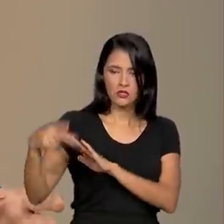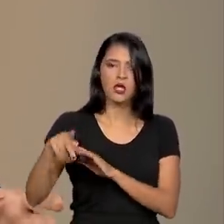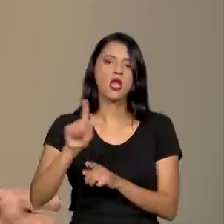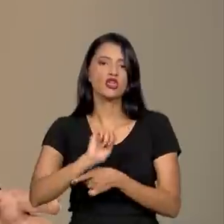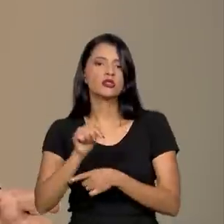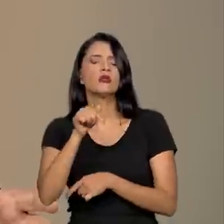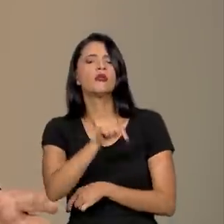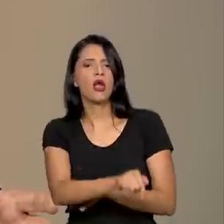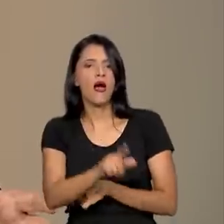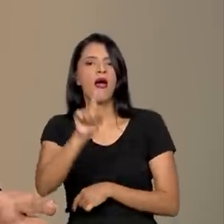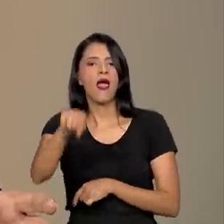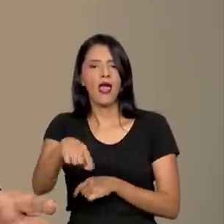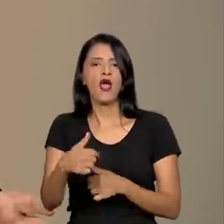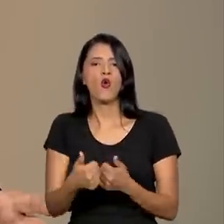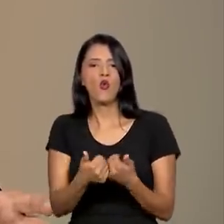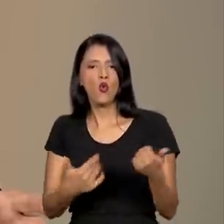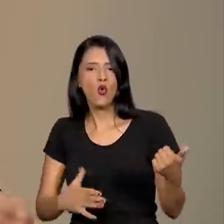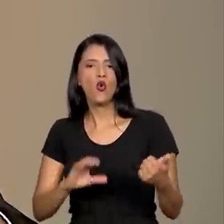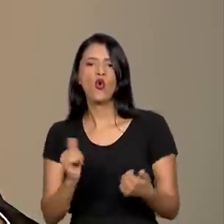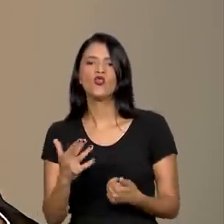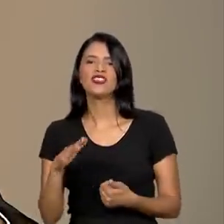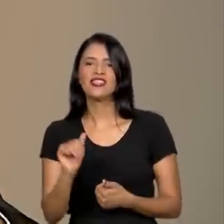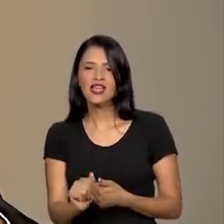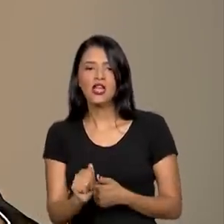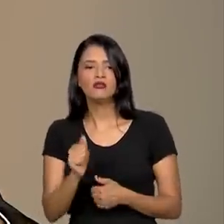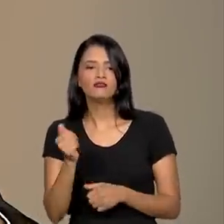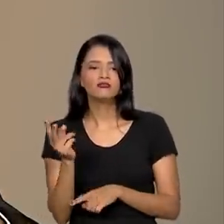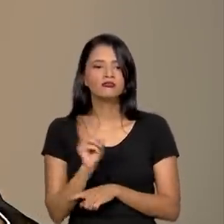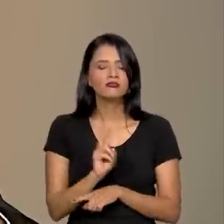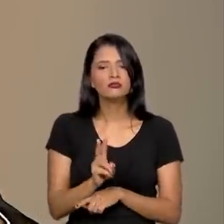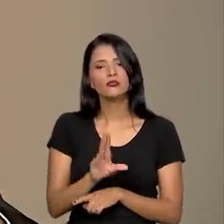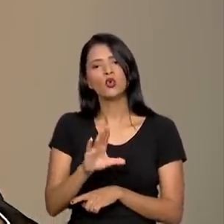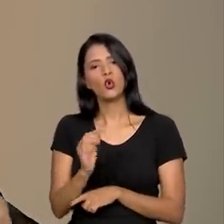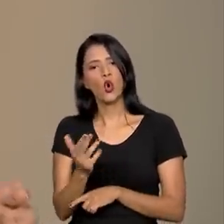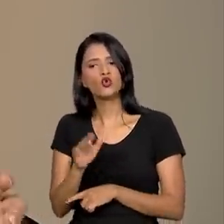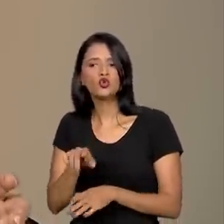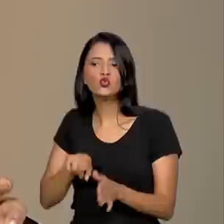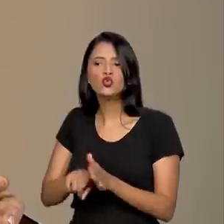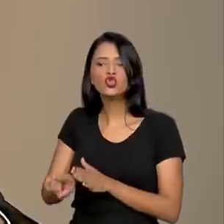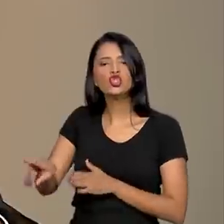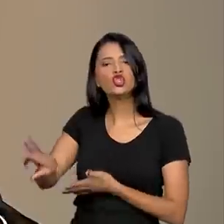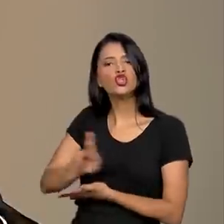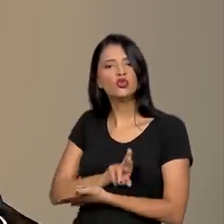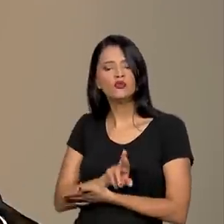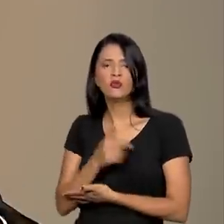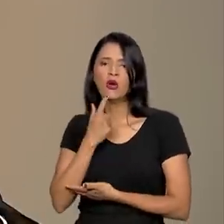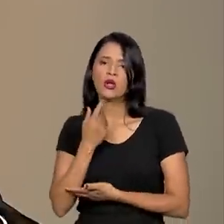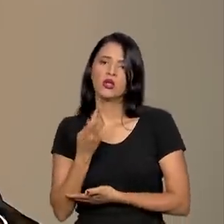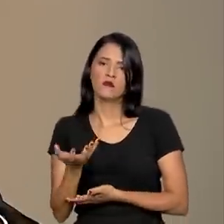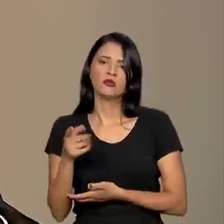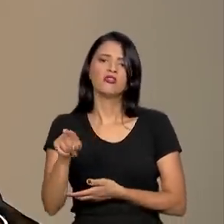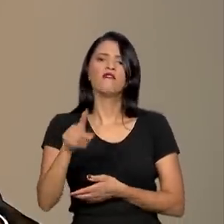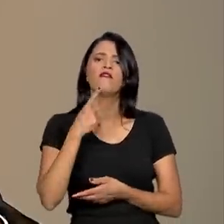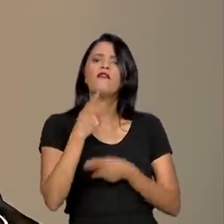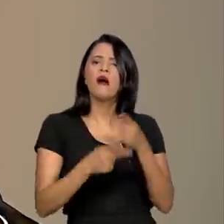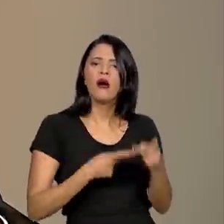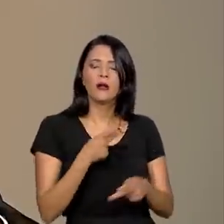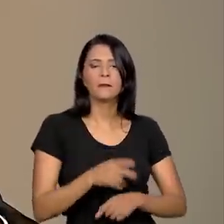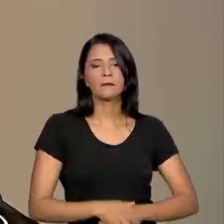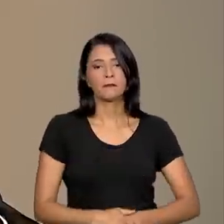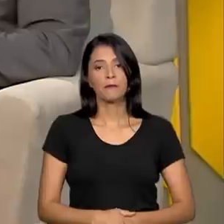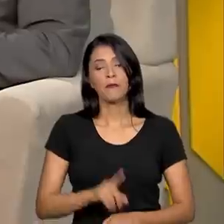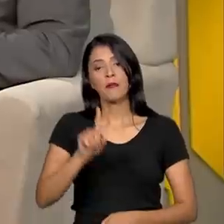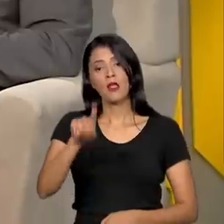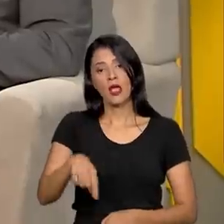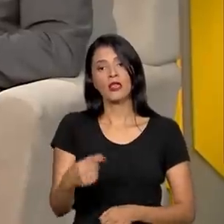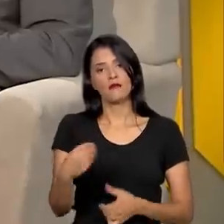Conselho Consultivo. Exato. Do Conselho Instituto. Patrimonial Consultivo. Eu queria que o senhor falasse um pouquinho sobre isso também. É um conselho que estava